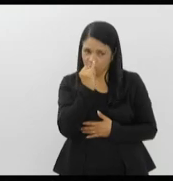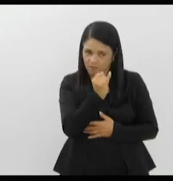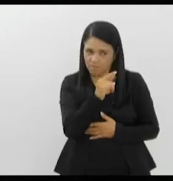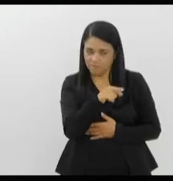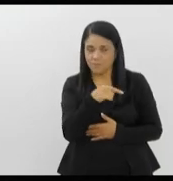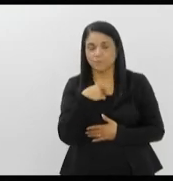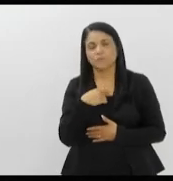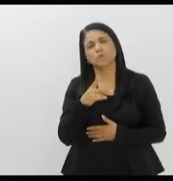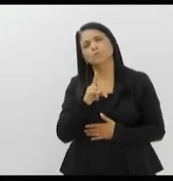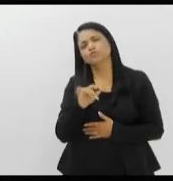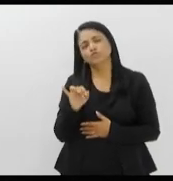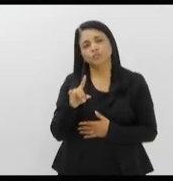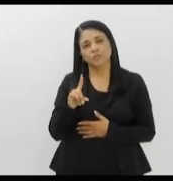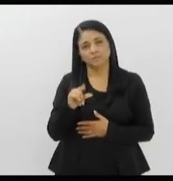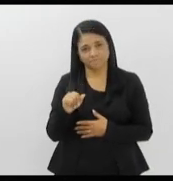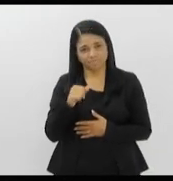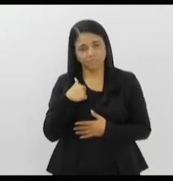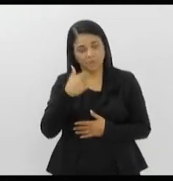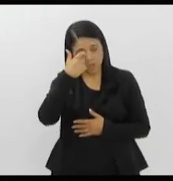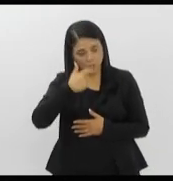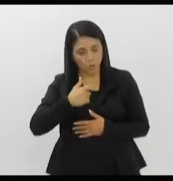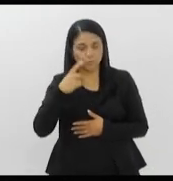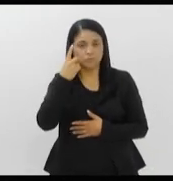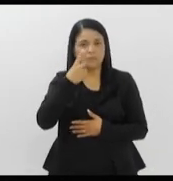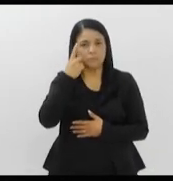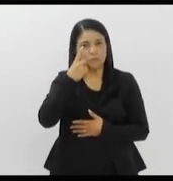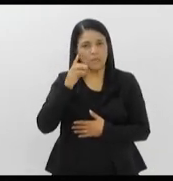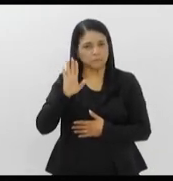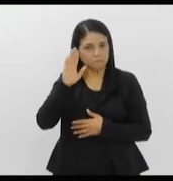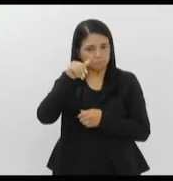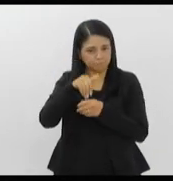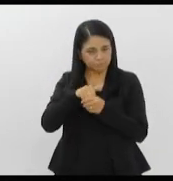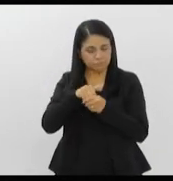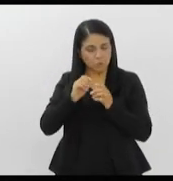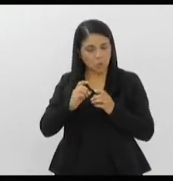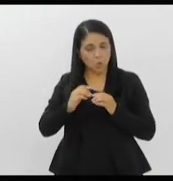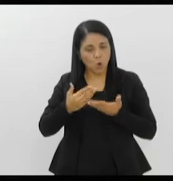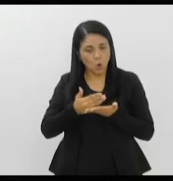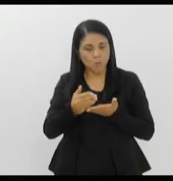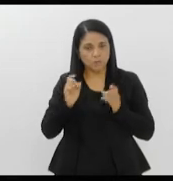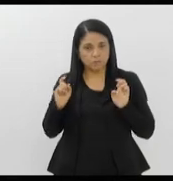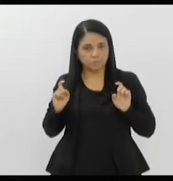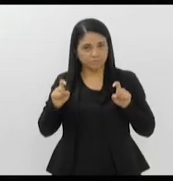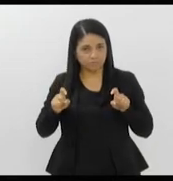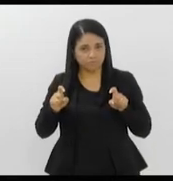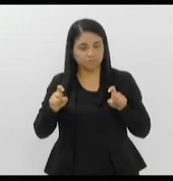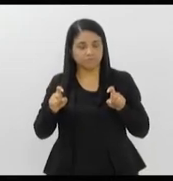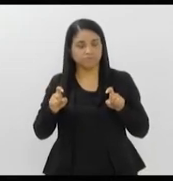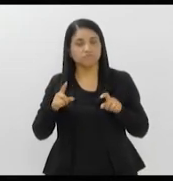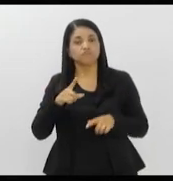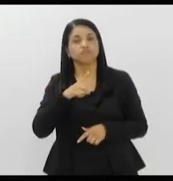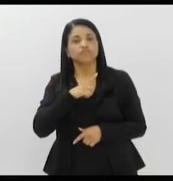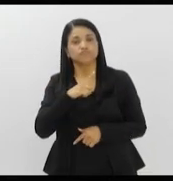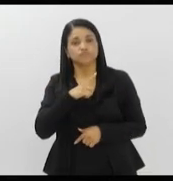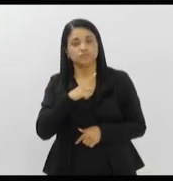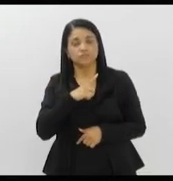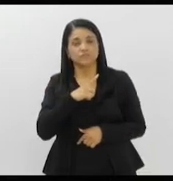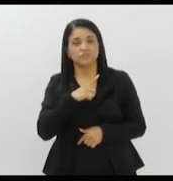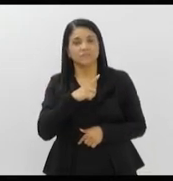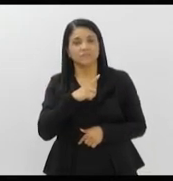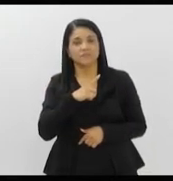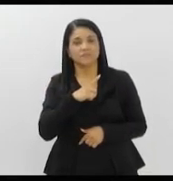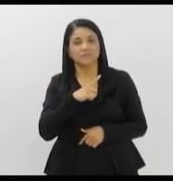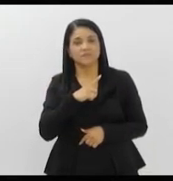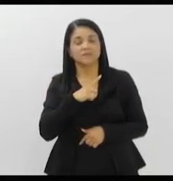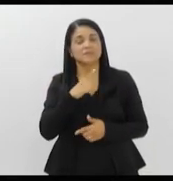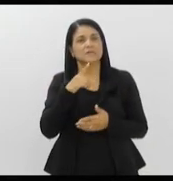Um belo dia, já era eu deputado, no início do meu mandato, e tinha eu, porque eu tinha